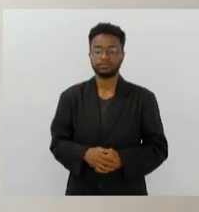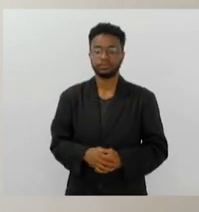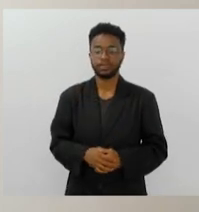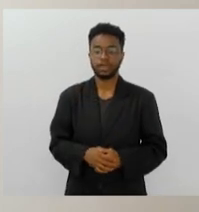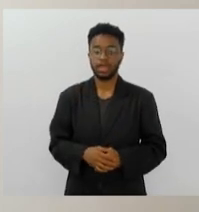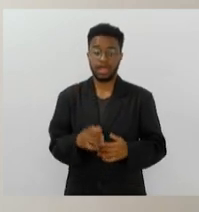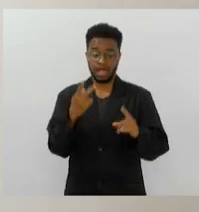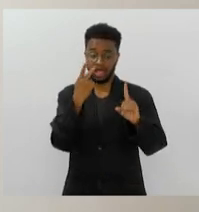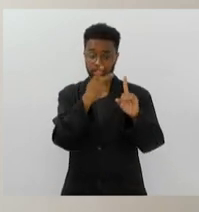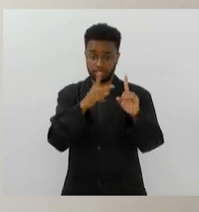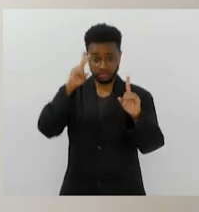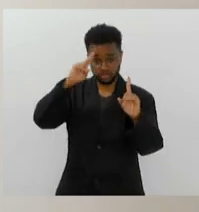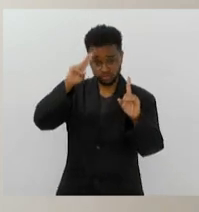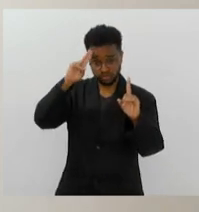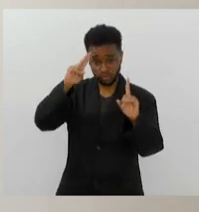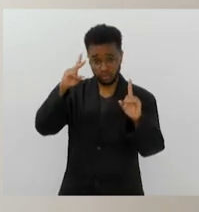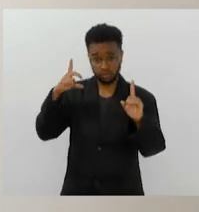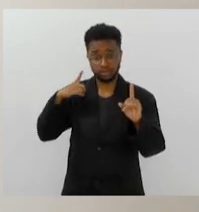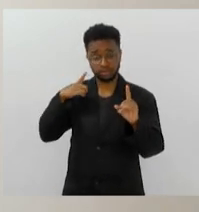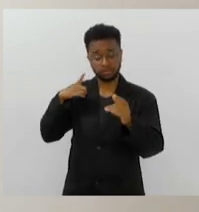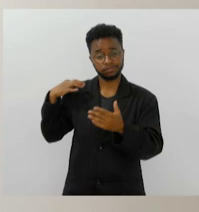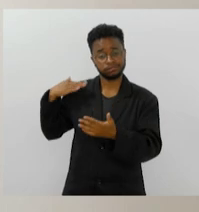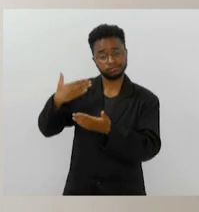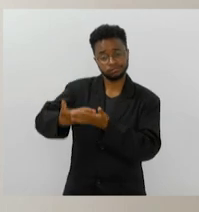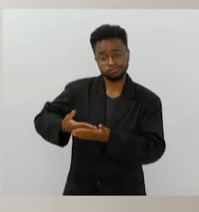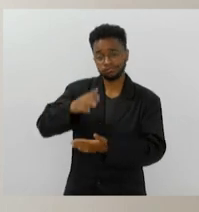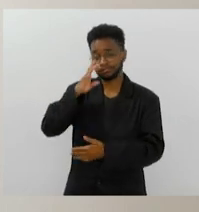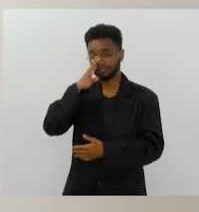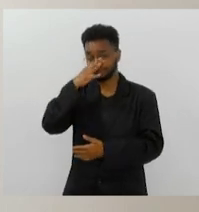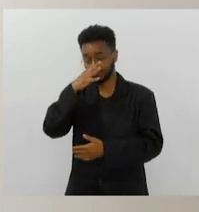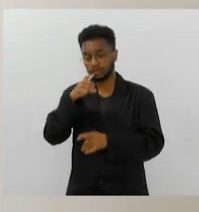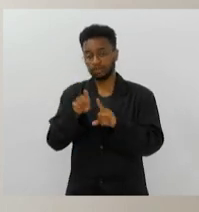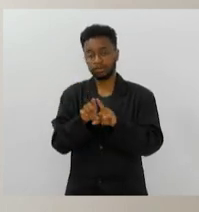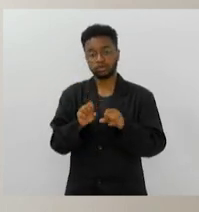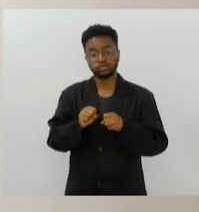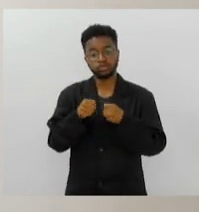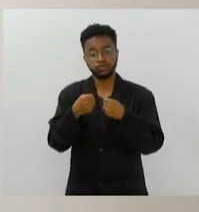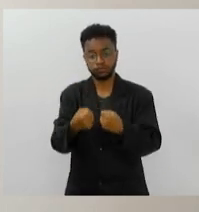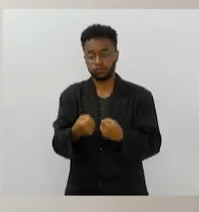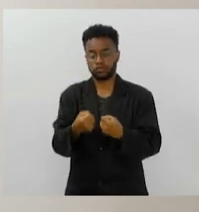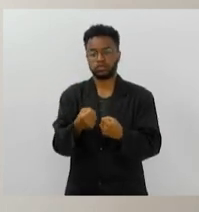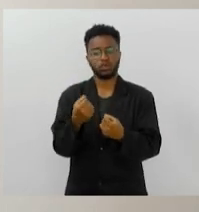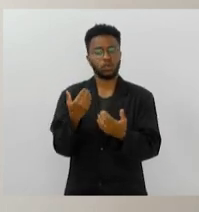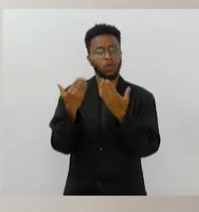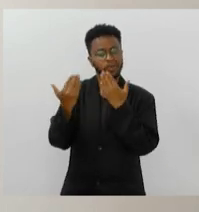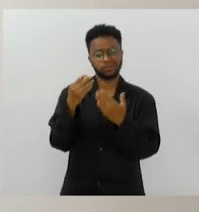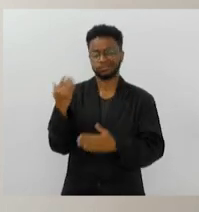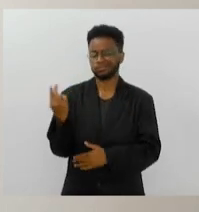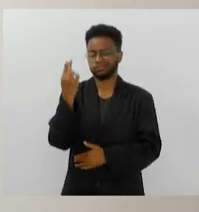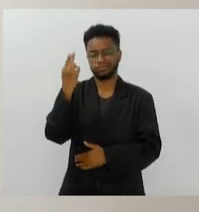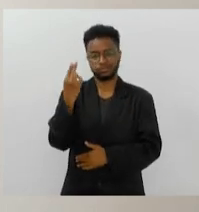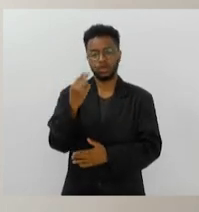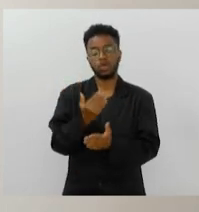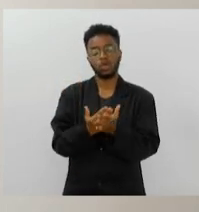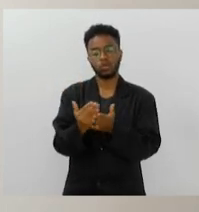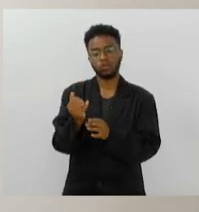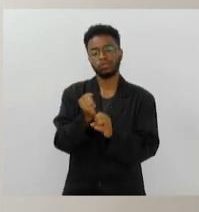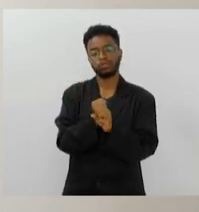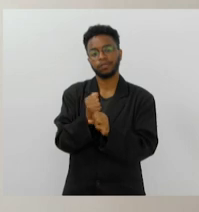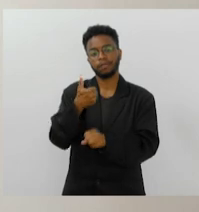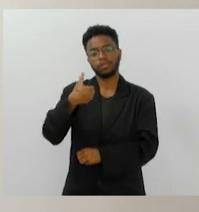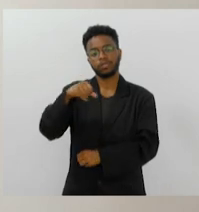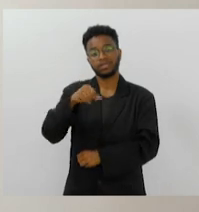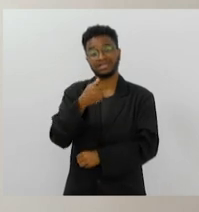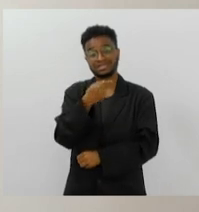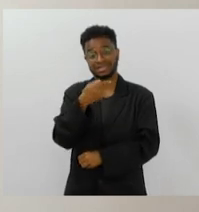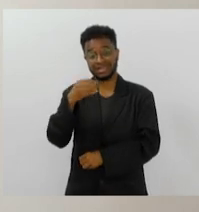do Sr. Orlandino é uma jornada de perseverança e dedicação inigualáveis. Desde os anos 70 do século